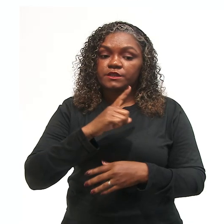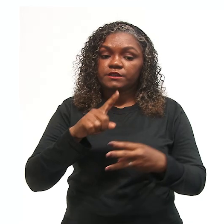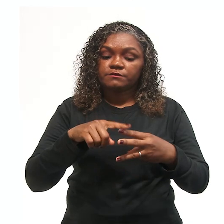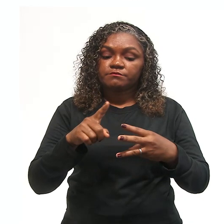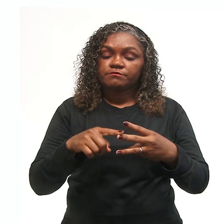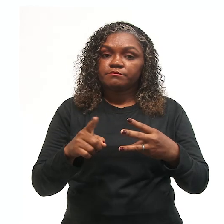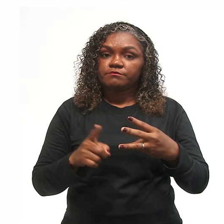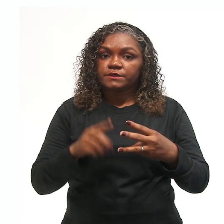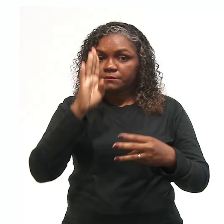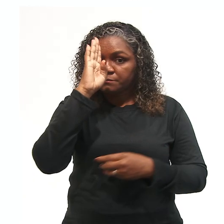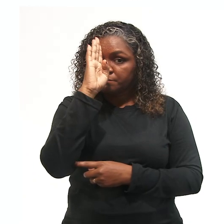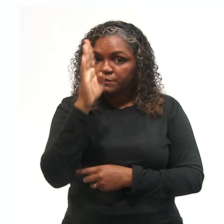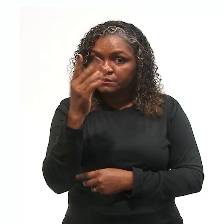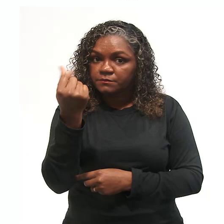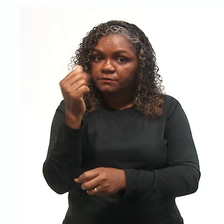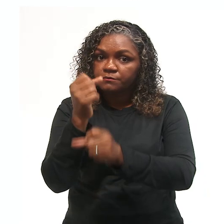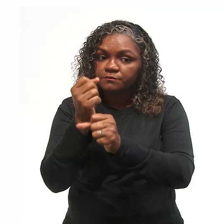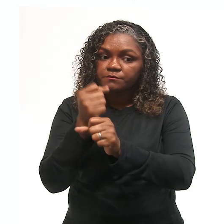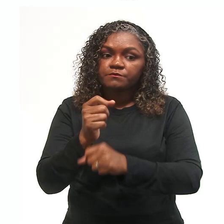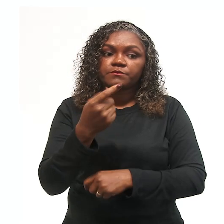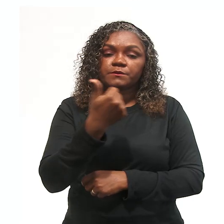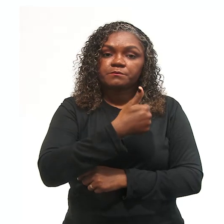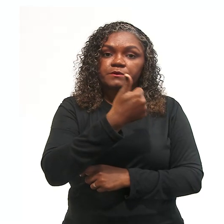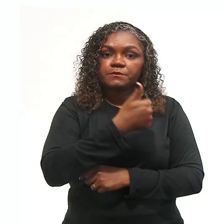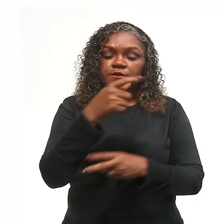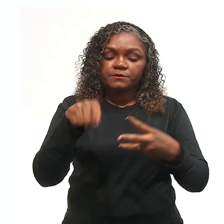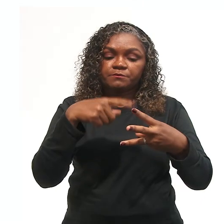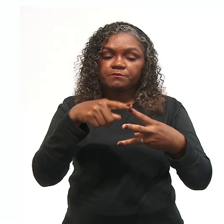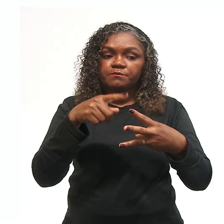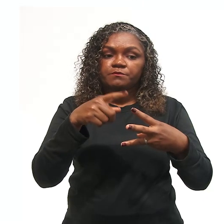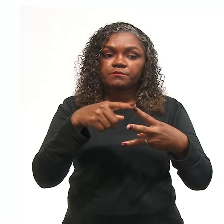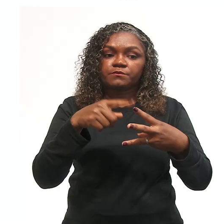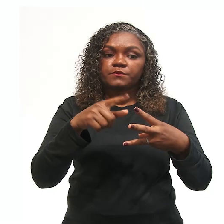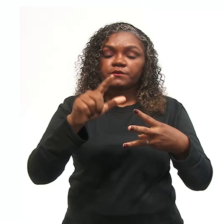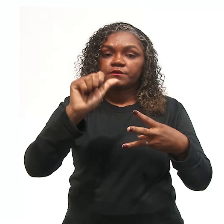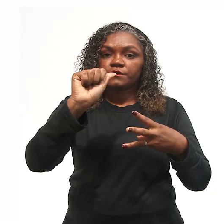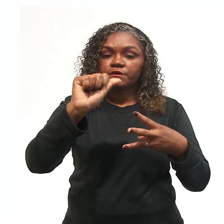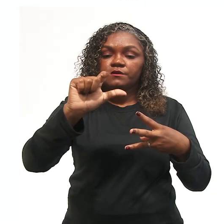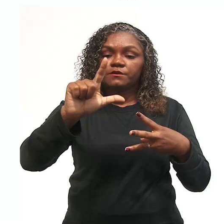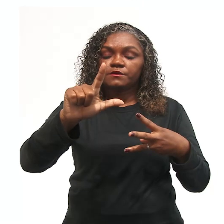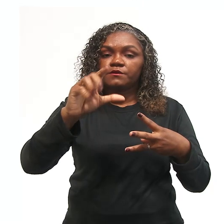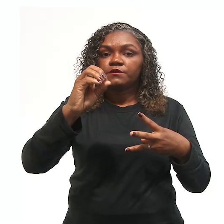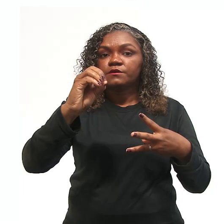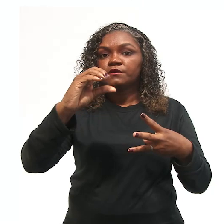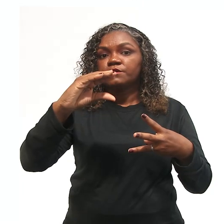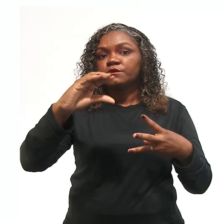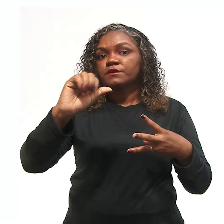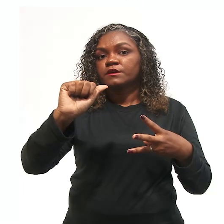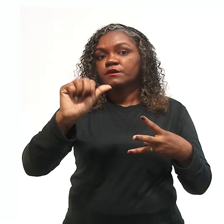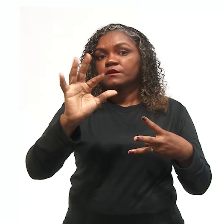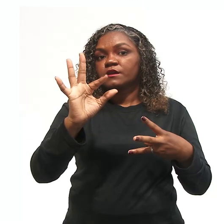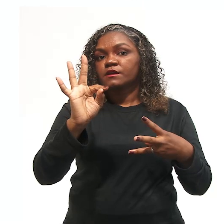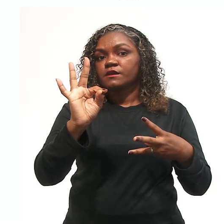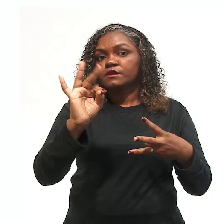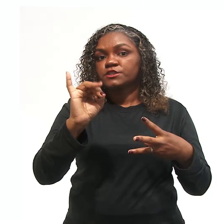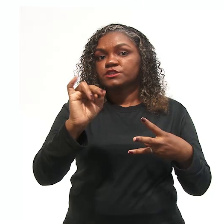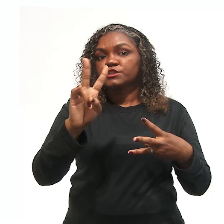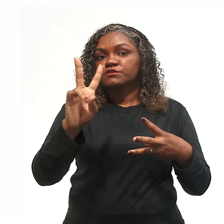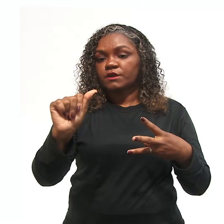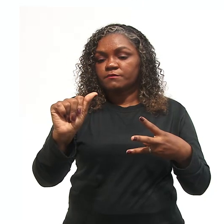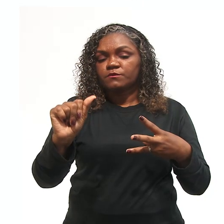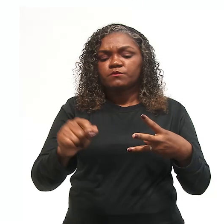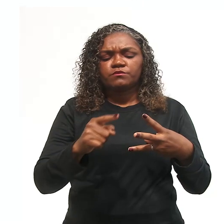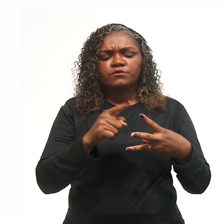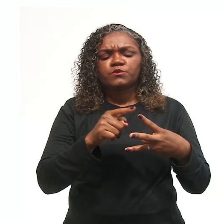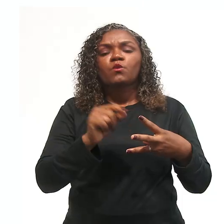funções clássicas principais do orçamento aqui, gente? A primeira delas, chamada de função alocativa, né, professor? O